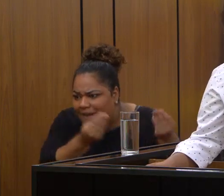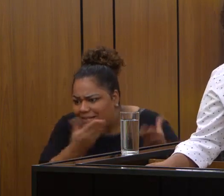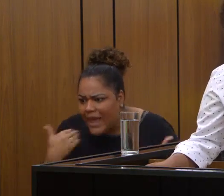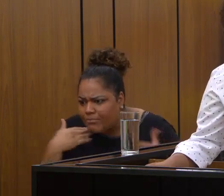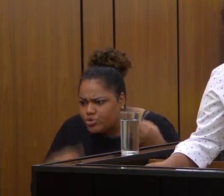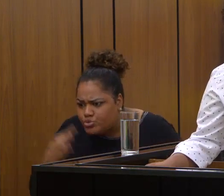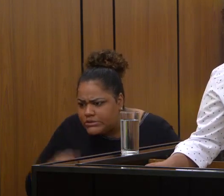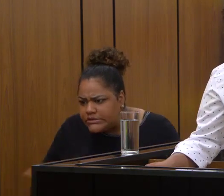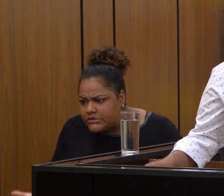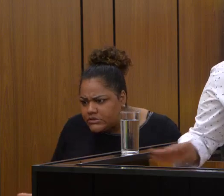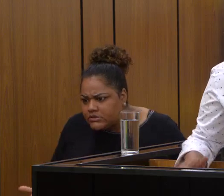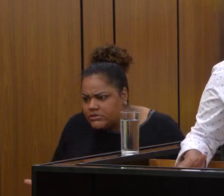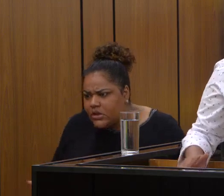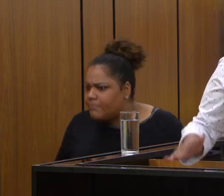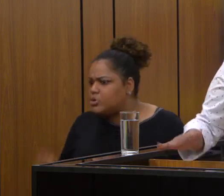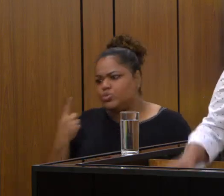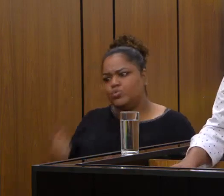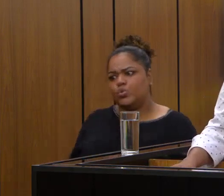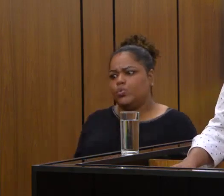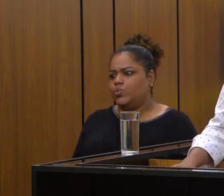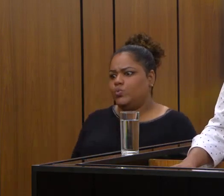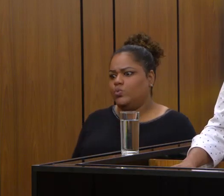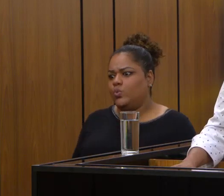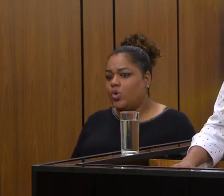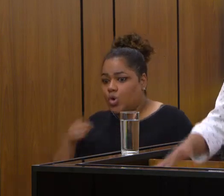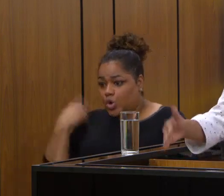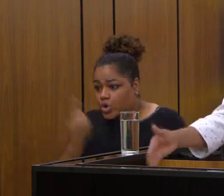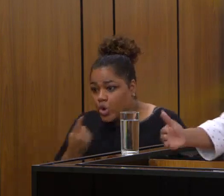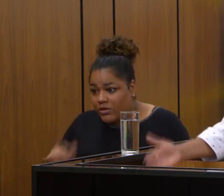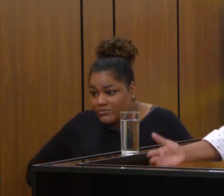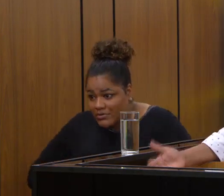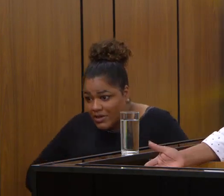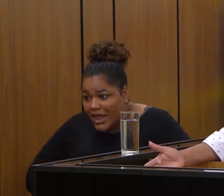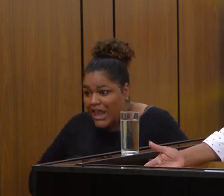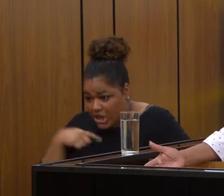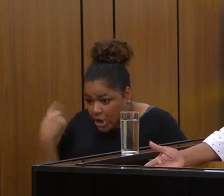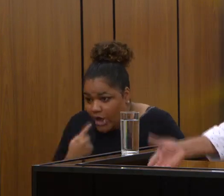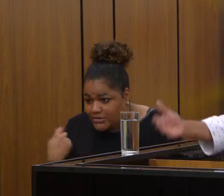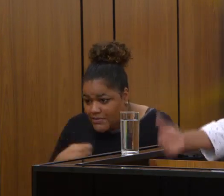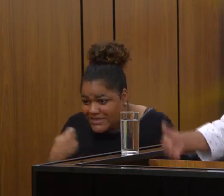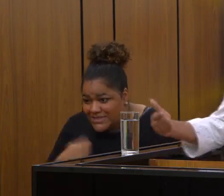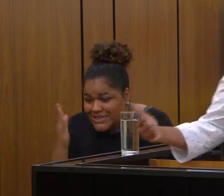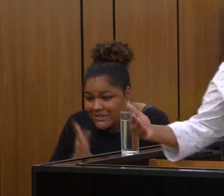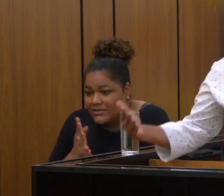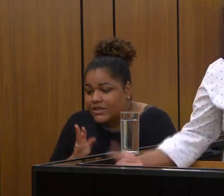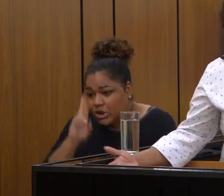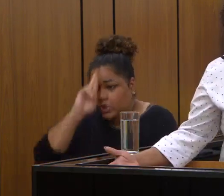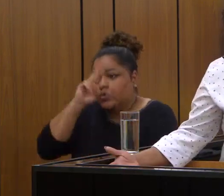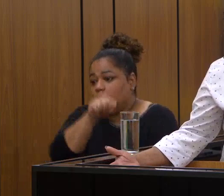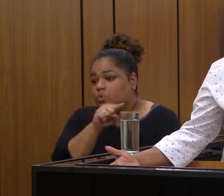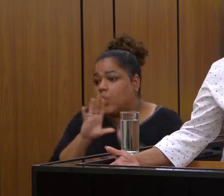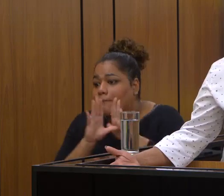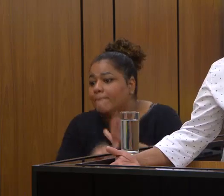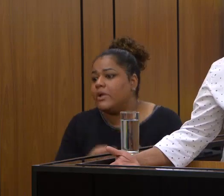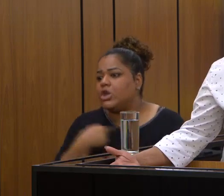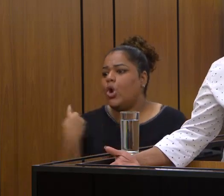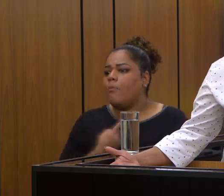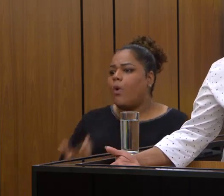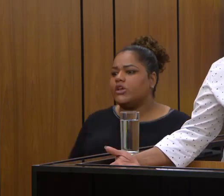é um absurdo nós somos vítimas e temos que fornecer o endereço do bandido